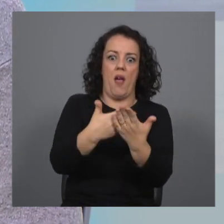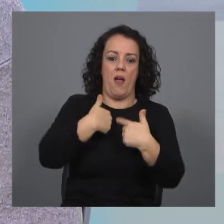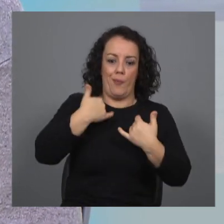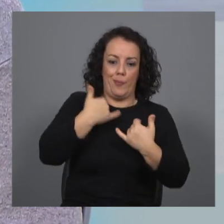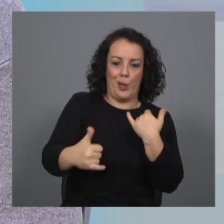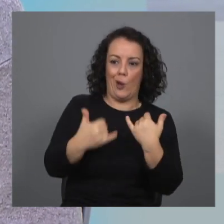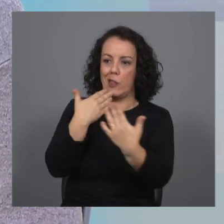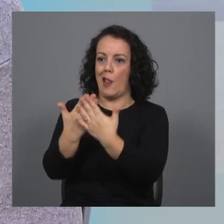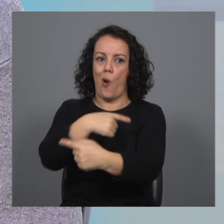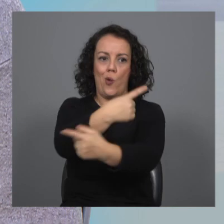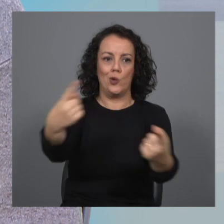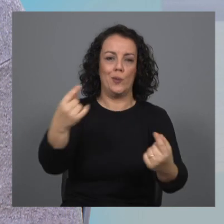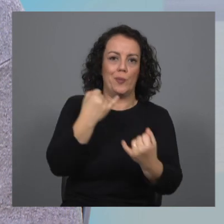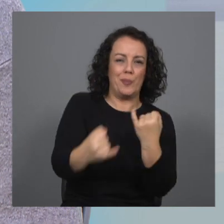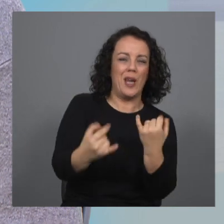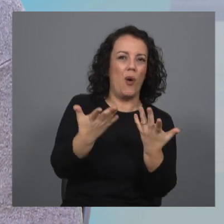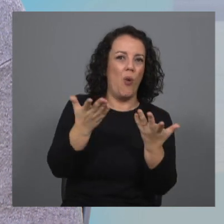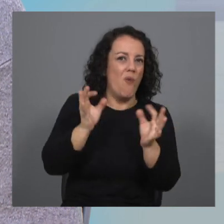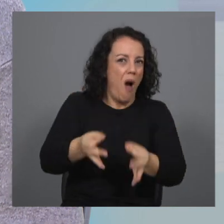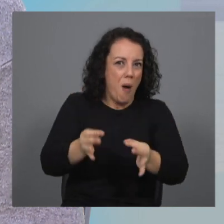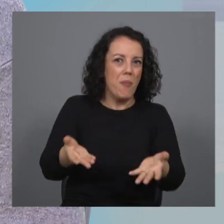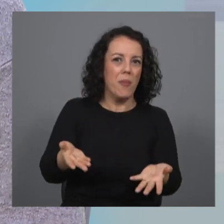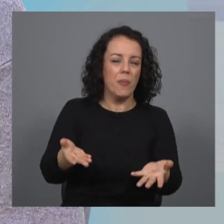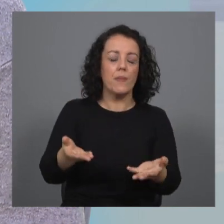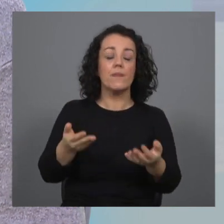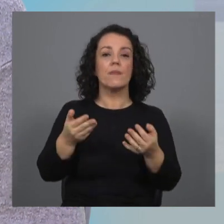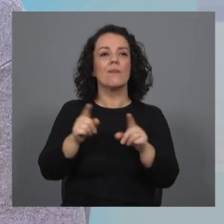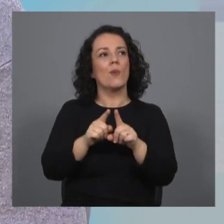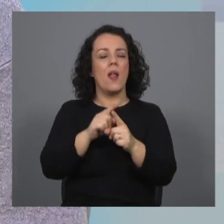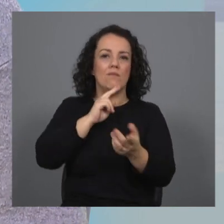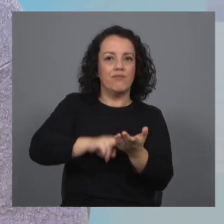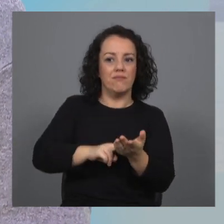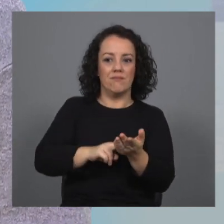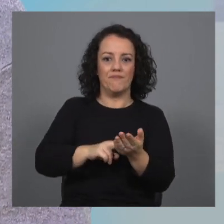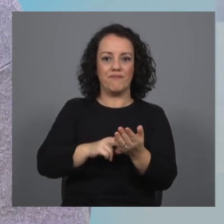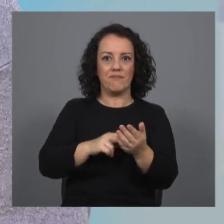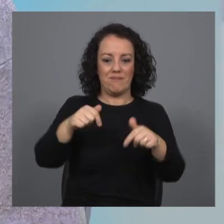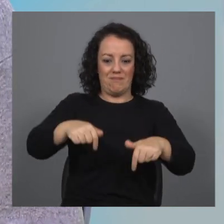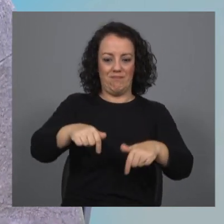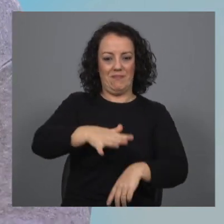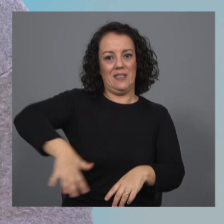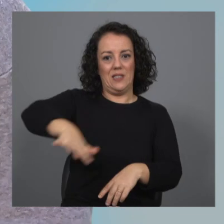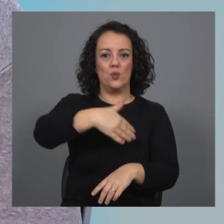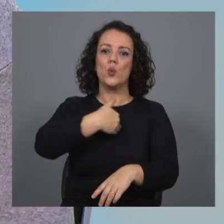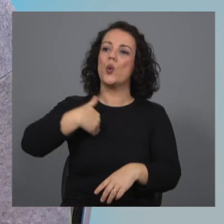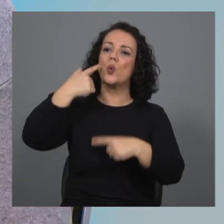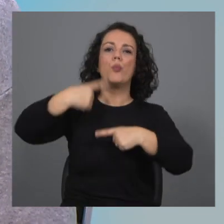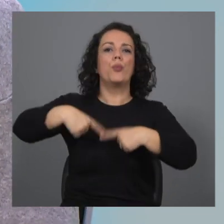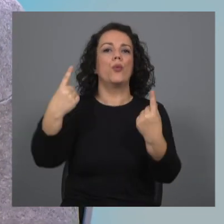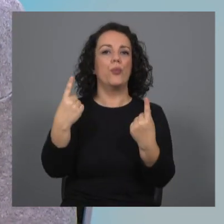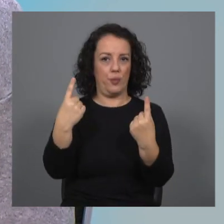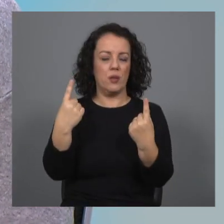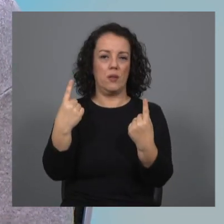desnecessários. Portanto, aquilo que vemos realmente é, mesmo aqui, numa situação de saúde pública e que seria precisamente aquilo